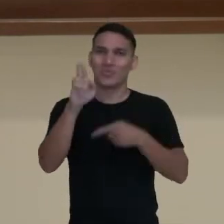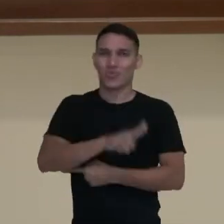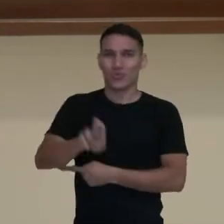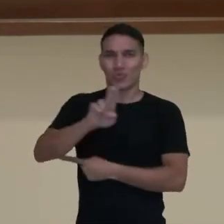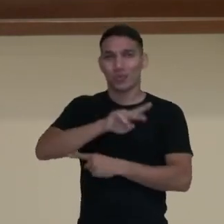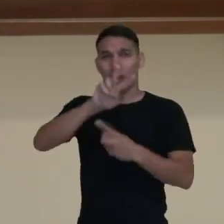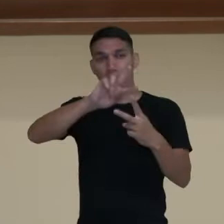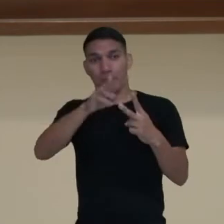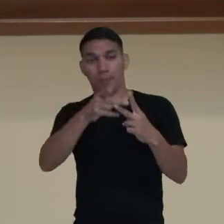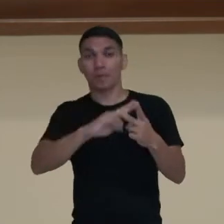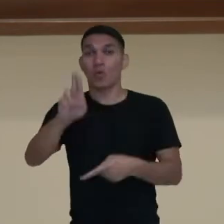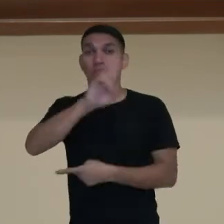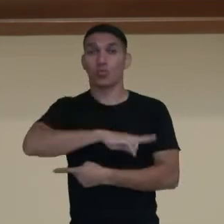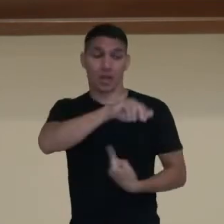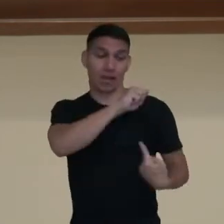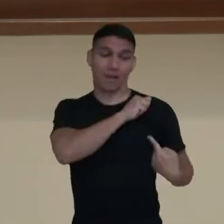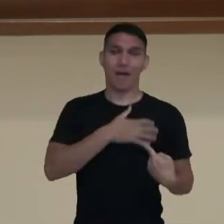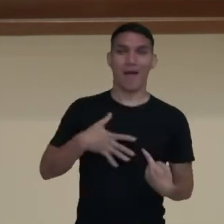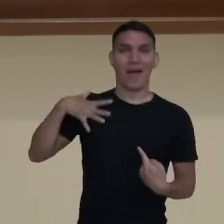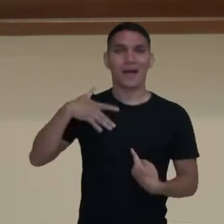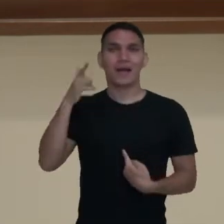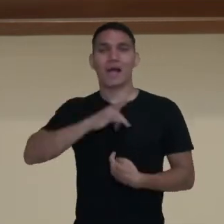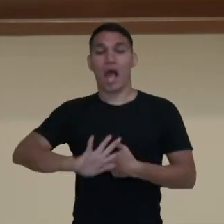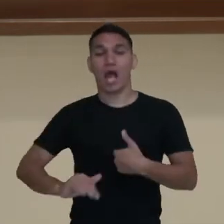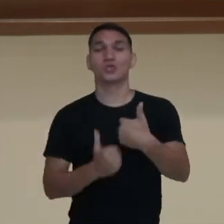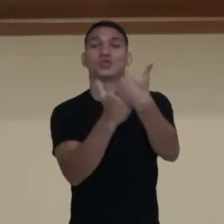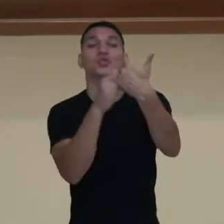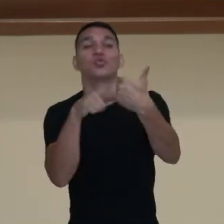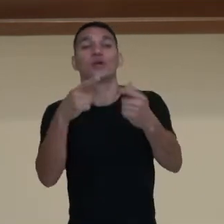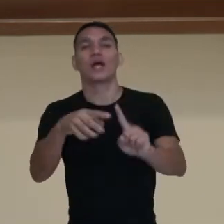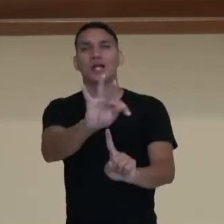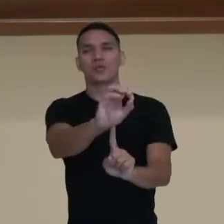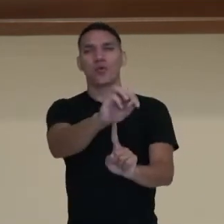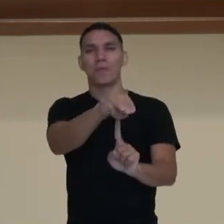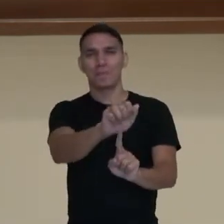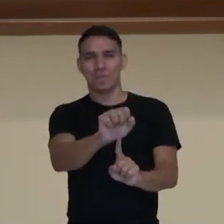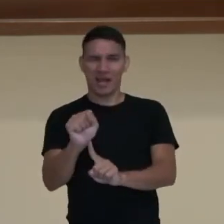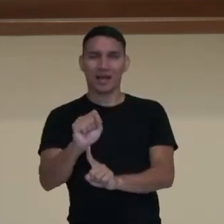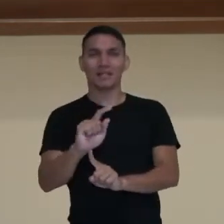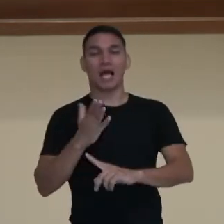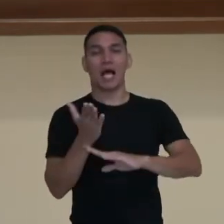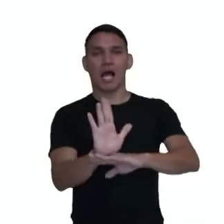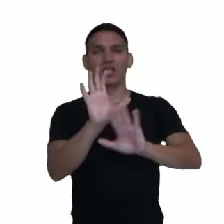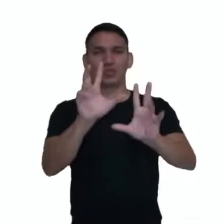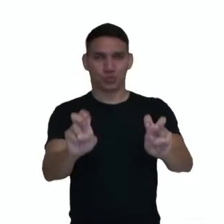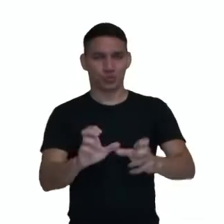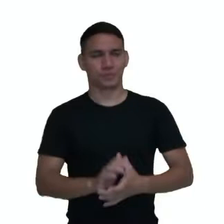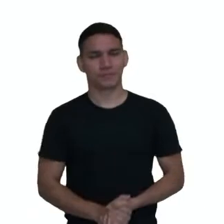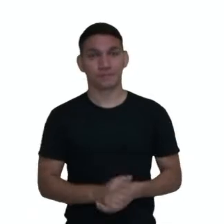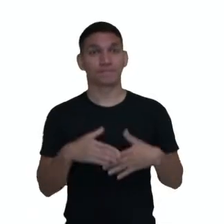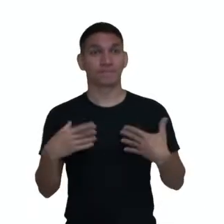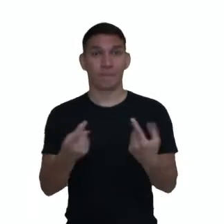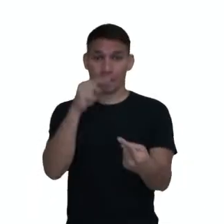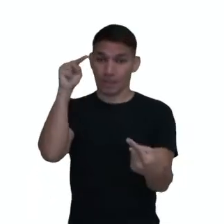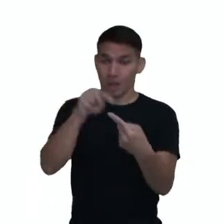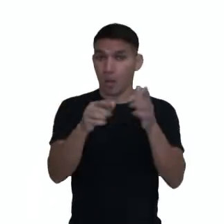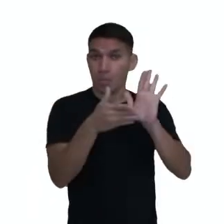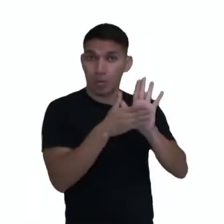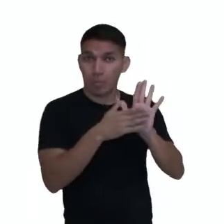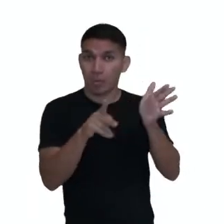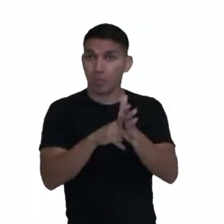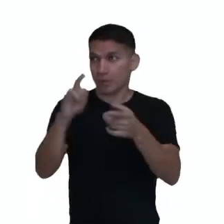filósofo Aristóteles ajudou o Tomás nessa questão. Bom, os objetivos e propósitos